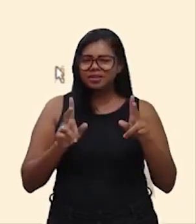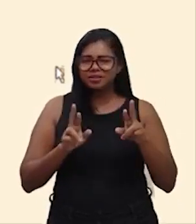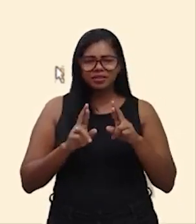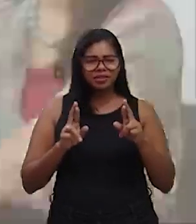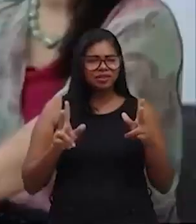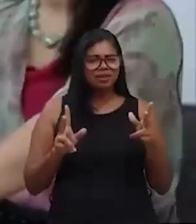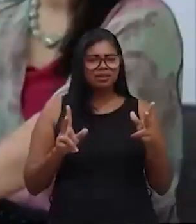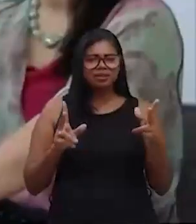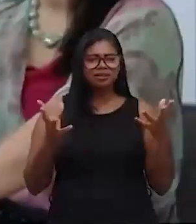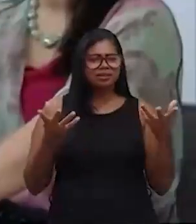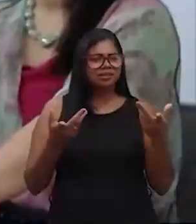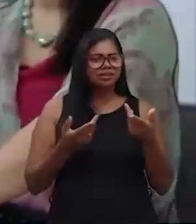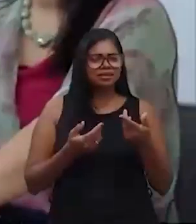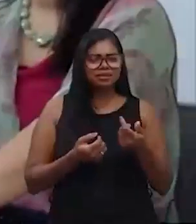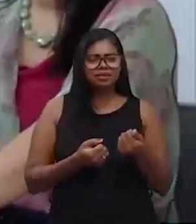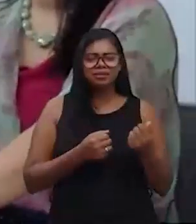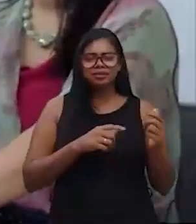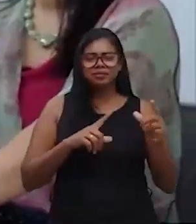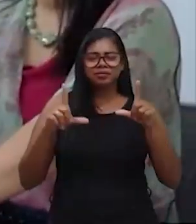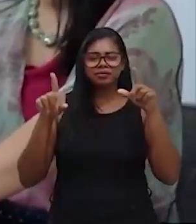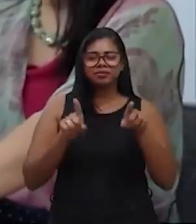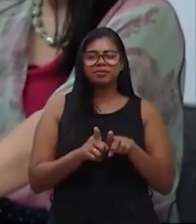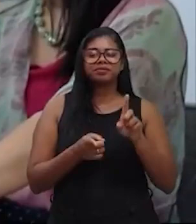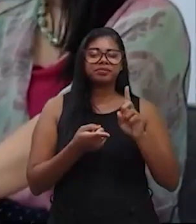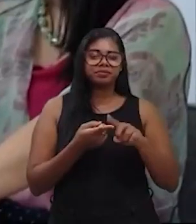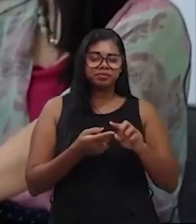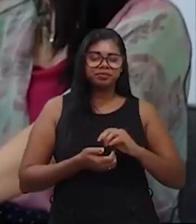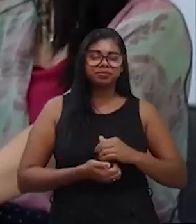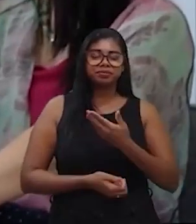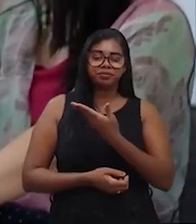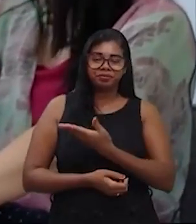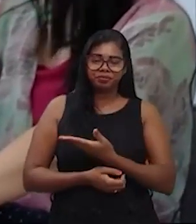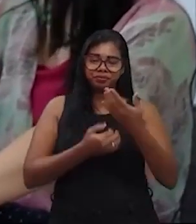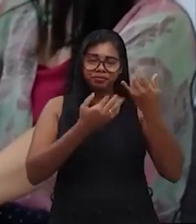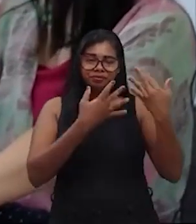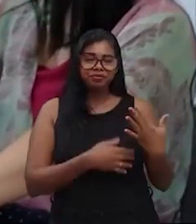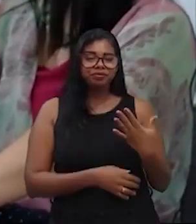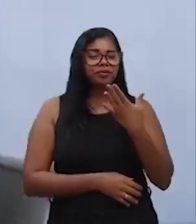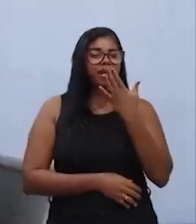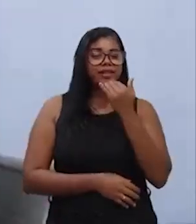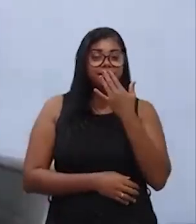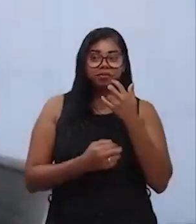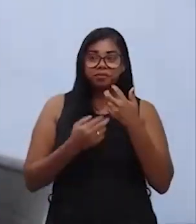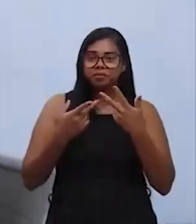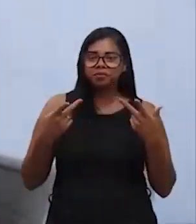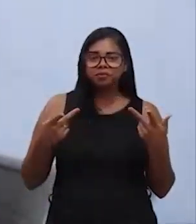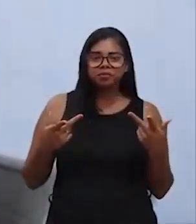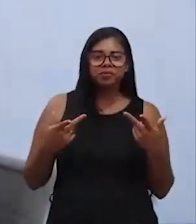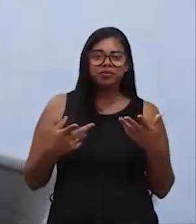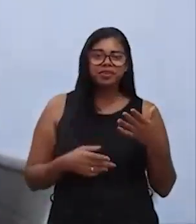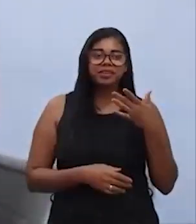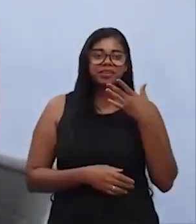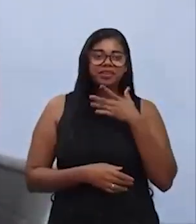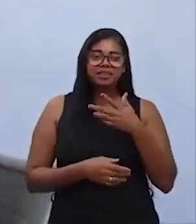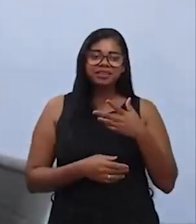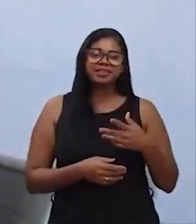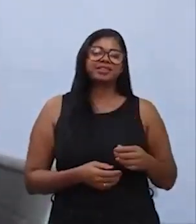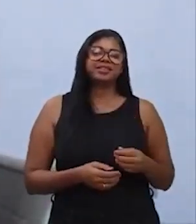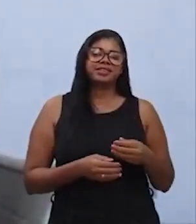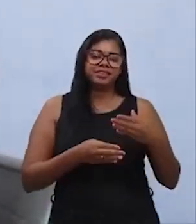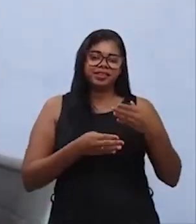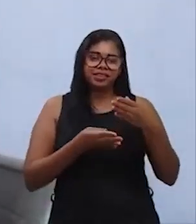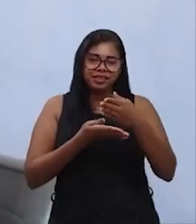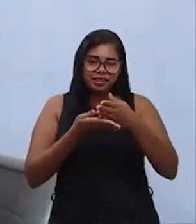diferentes, né? Criando imagens com isso. Eu sou a pessoa que, quando come a bolacha com goiabada, gosta de cortar